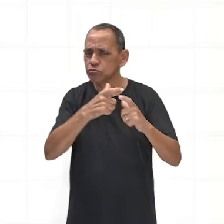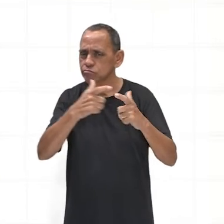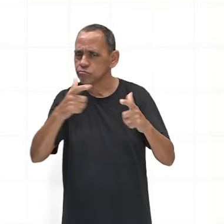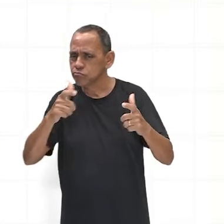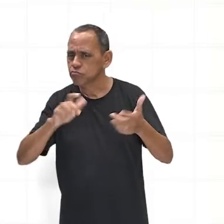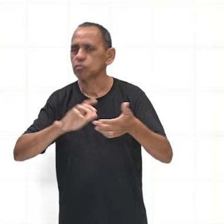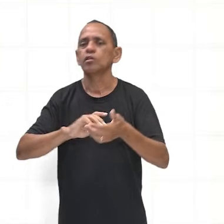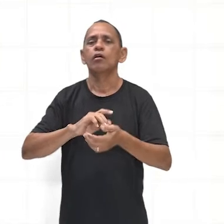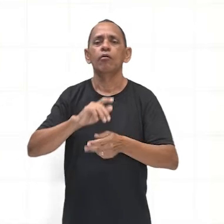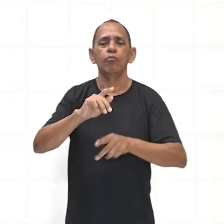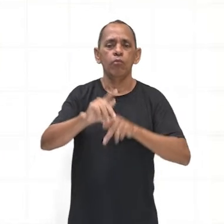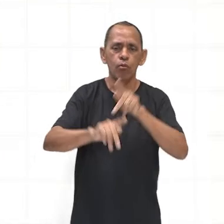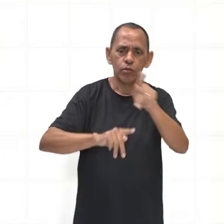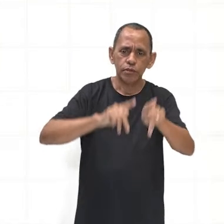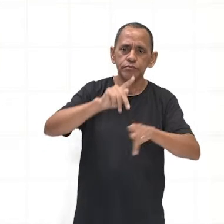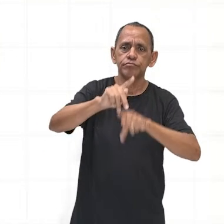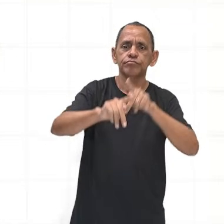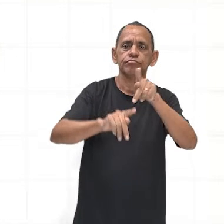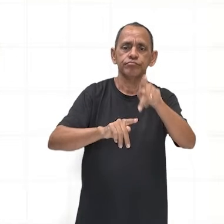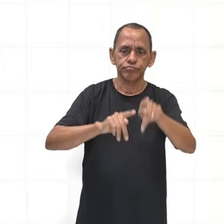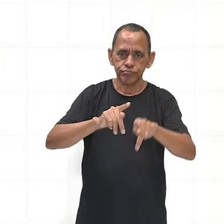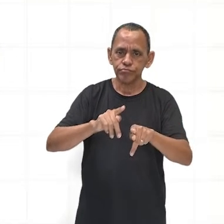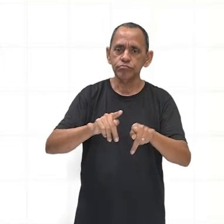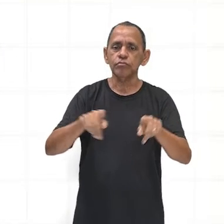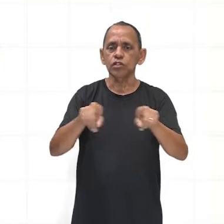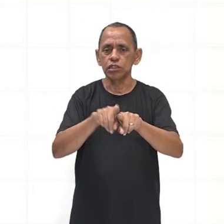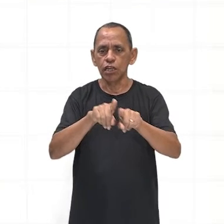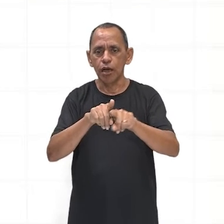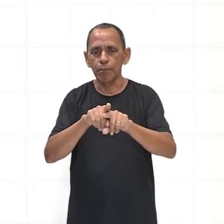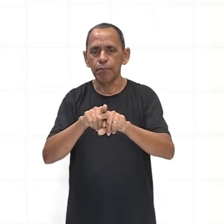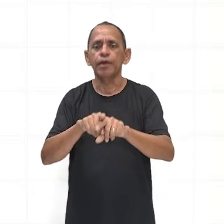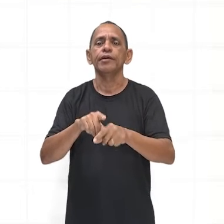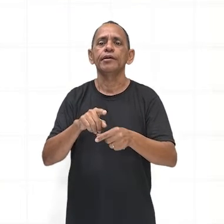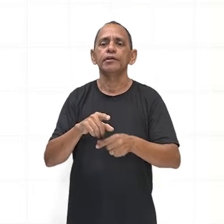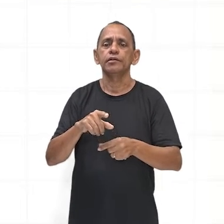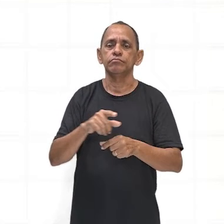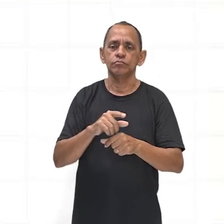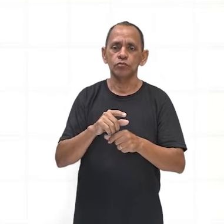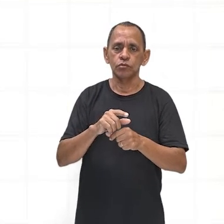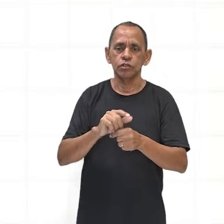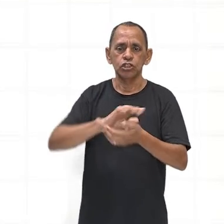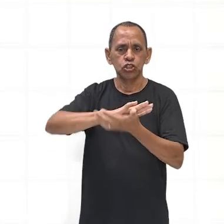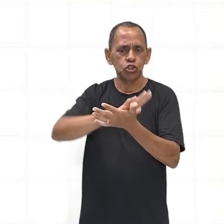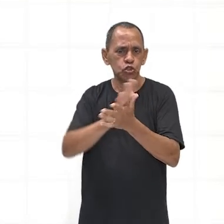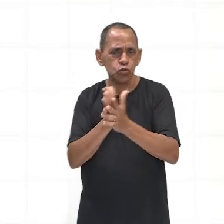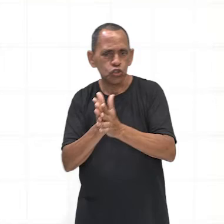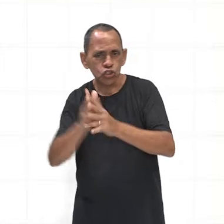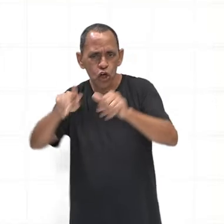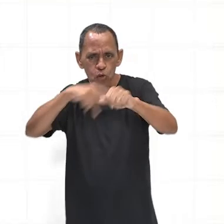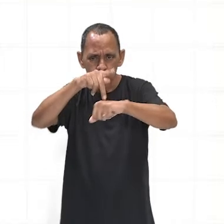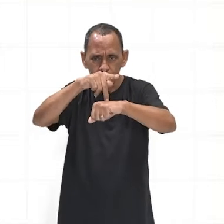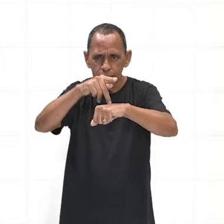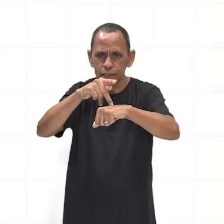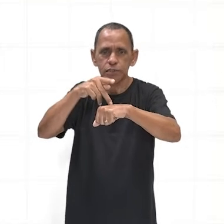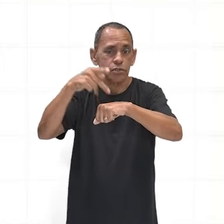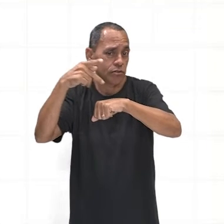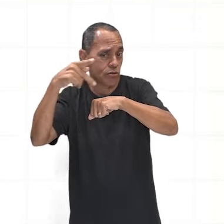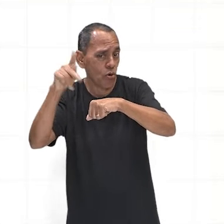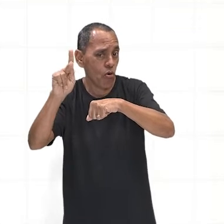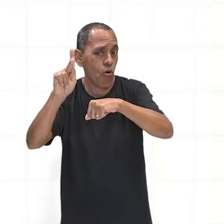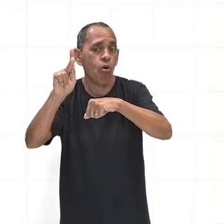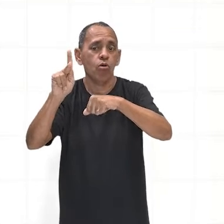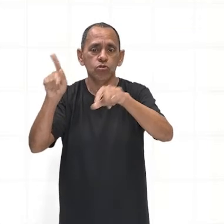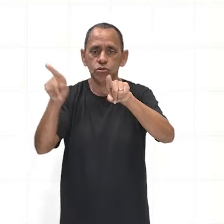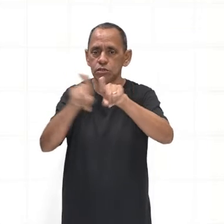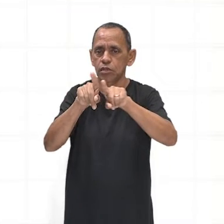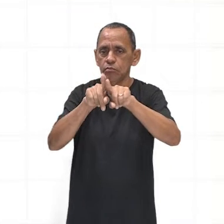desastres naturais, doenças, ataques de estrangeiros e outros fatores que acabaram contribuindo para o fim